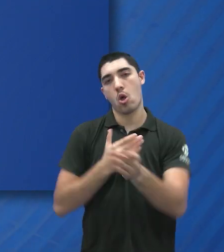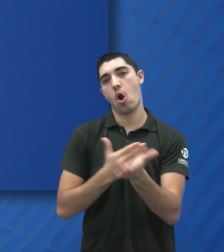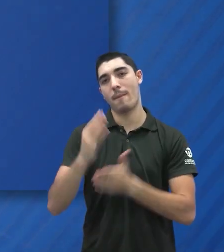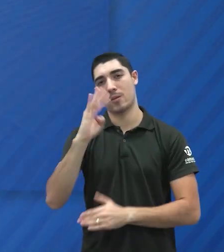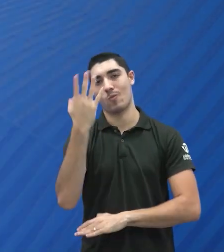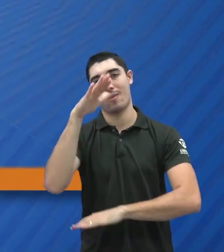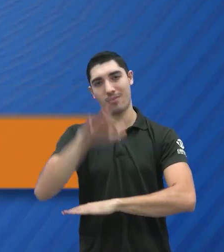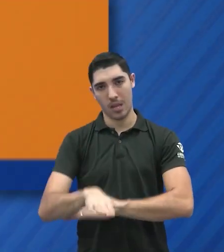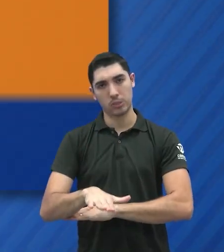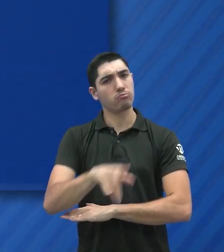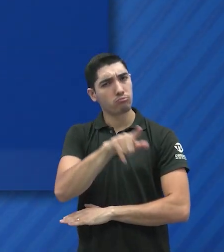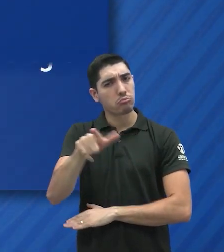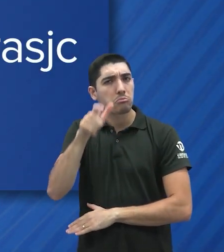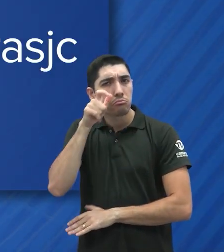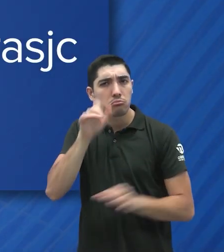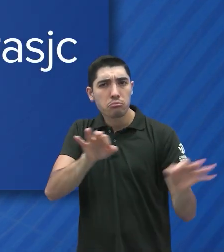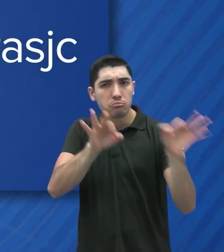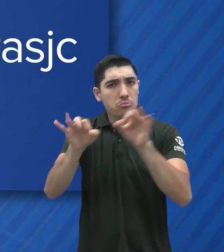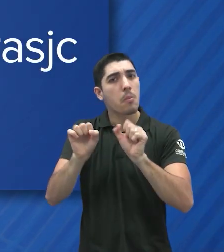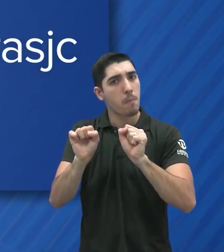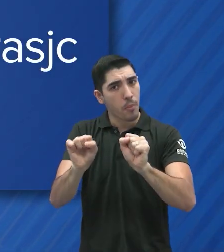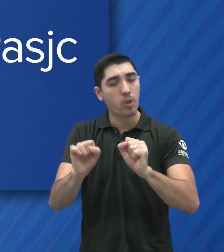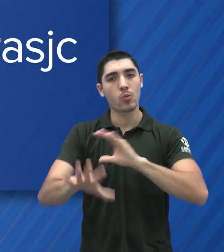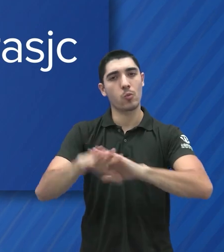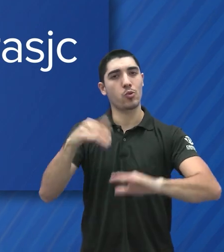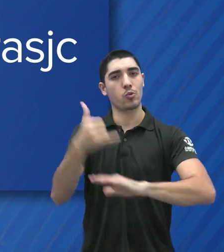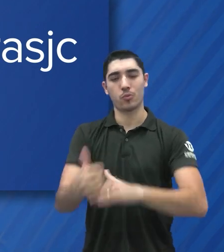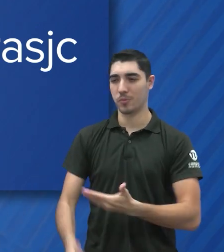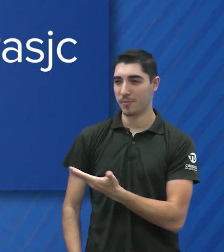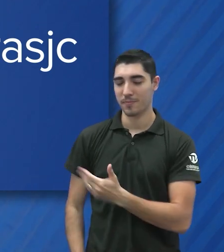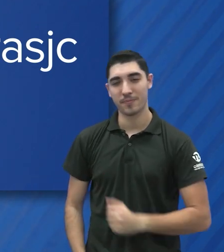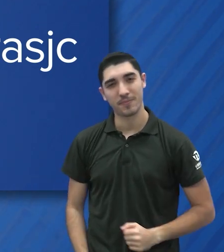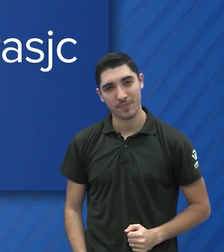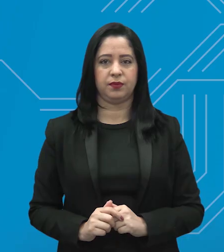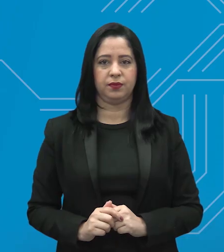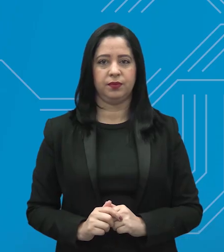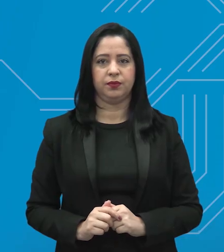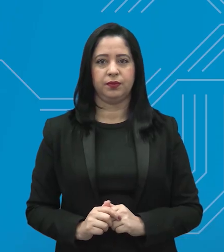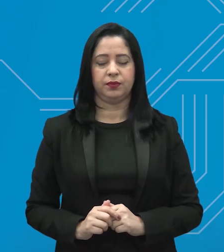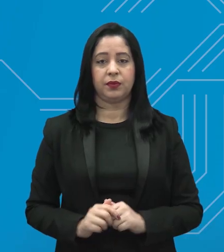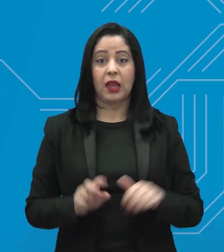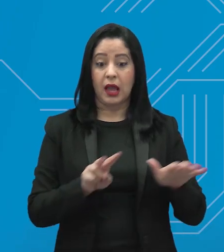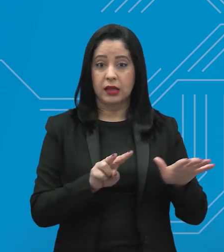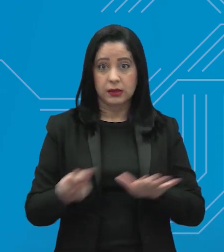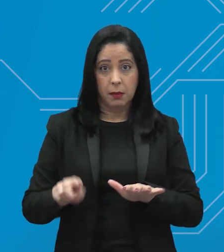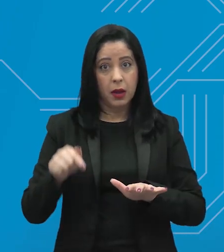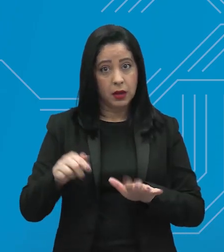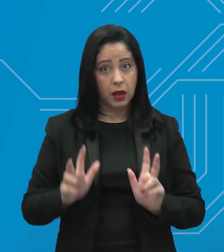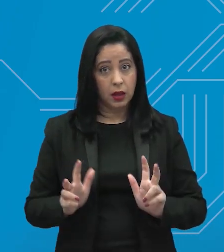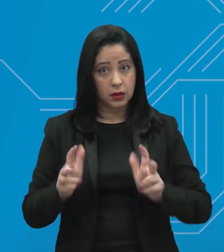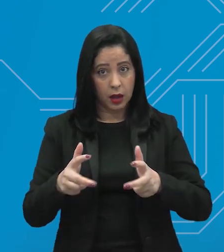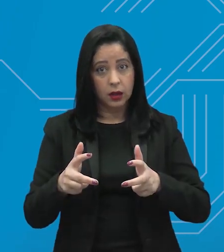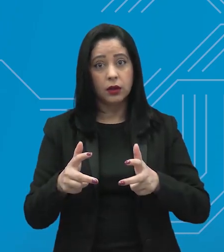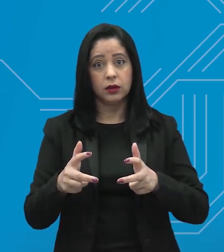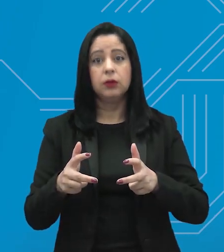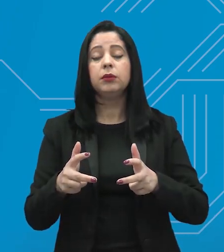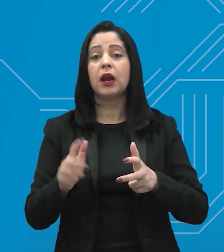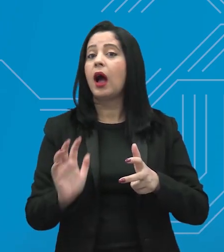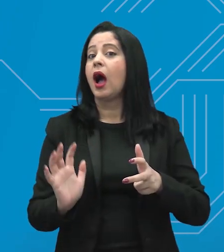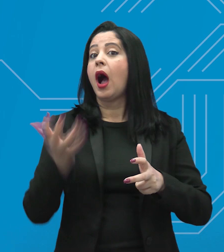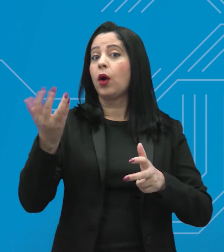da tarde. Você pode acompanhar os trabalhos em plenário na íntegra no nosso canal no YouTube. E nesta semana, aqui na Câmara